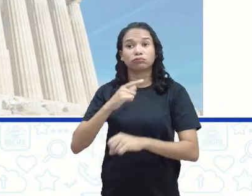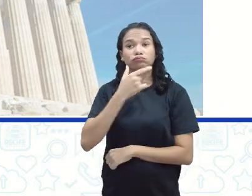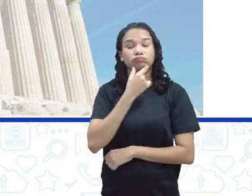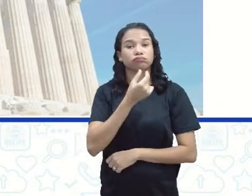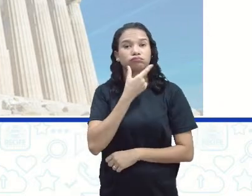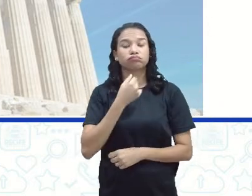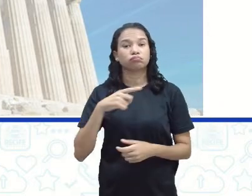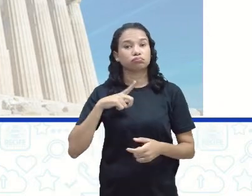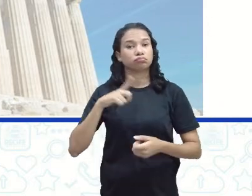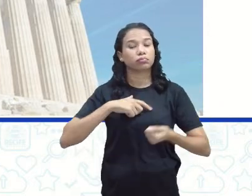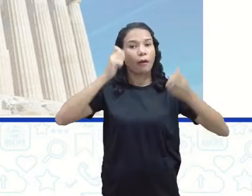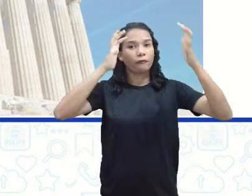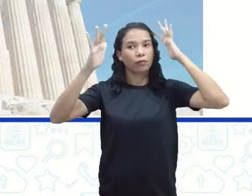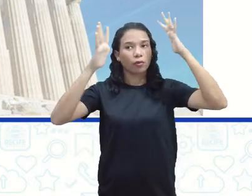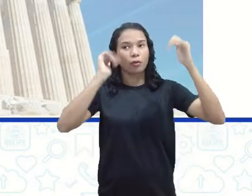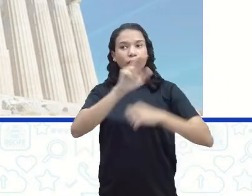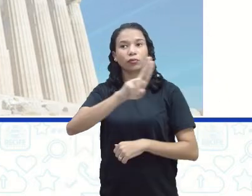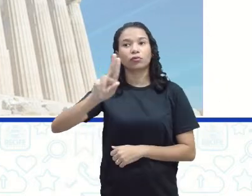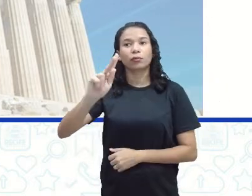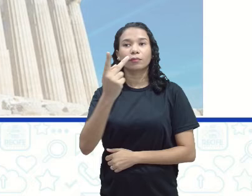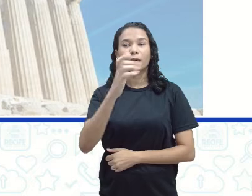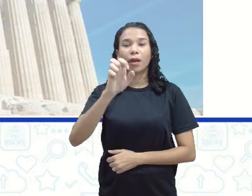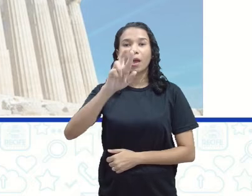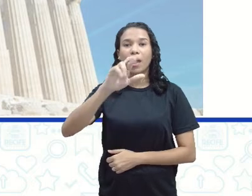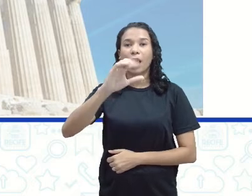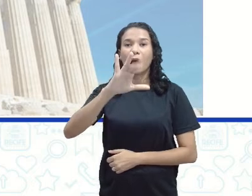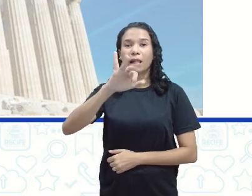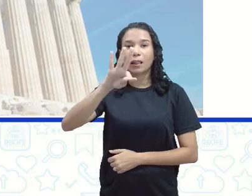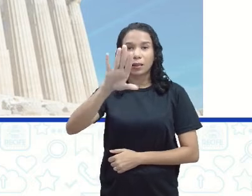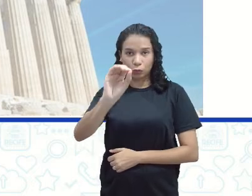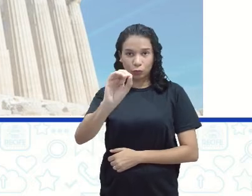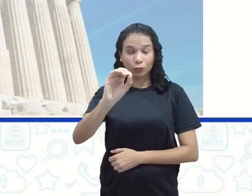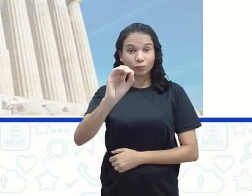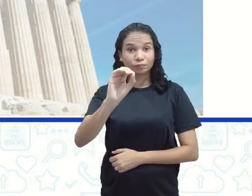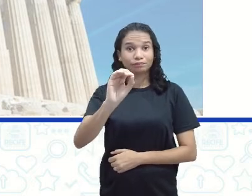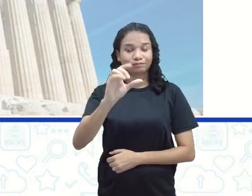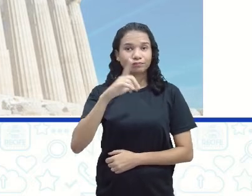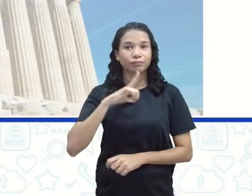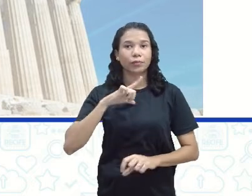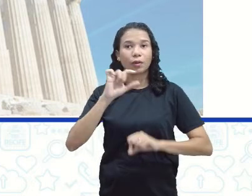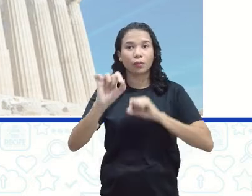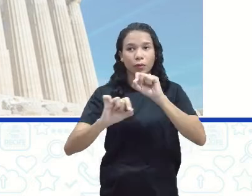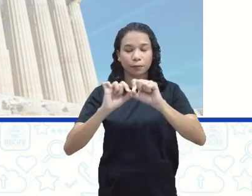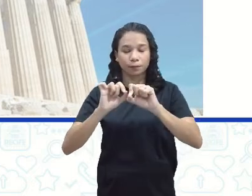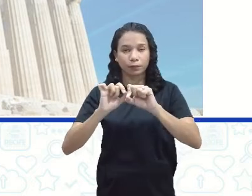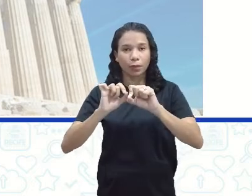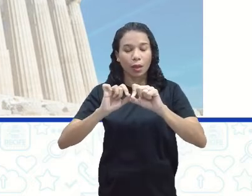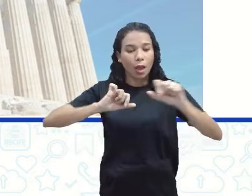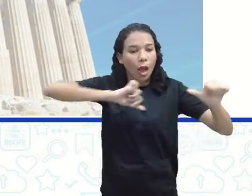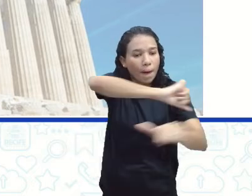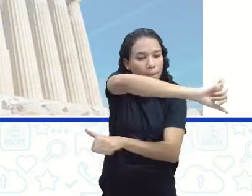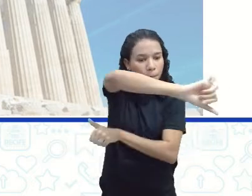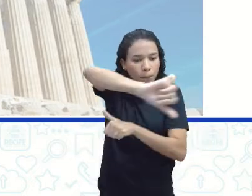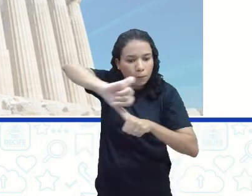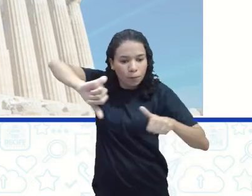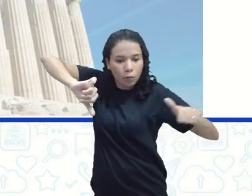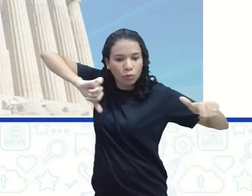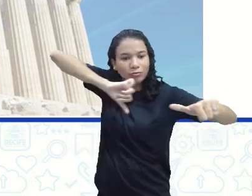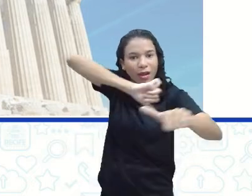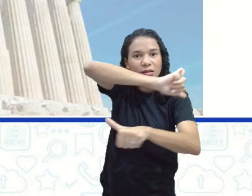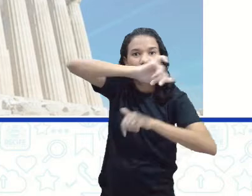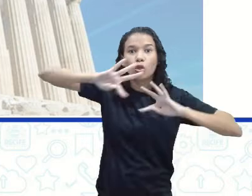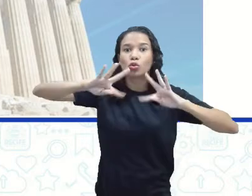de um filósofo grego, chamado Heráclito de Éfeso. E diz o seguinte: nada é